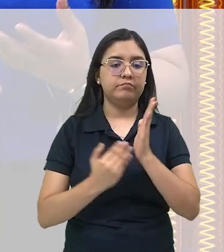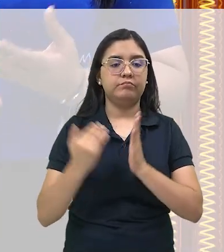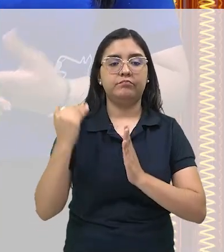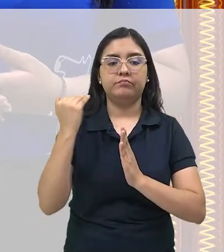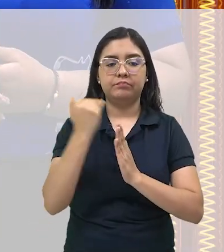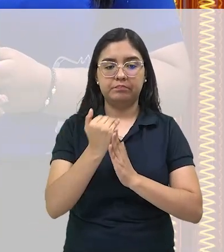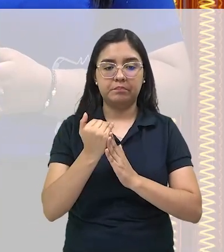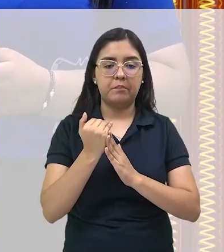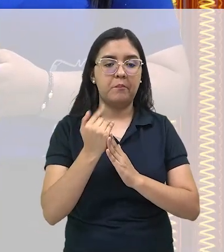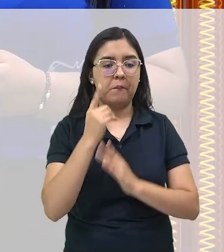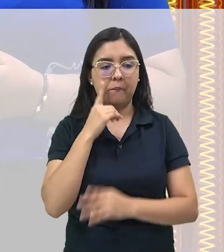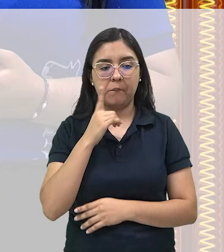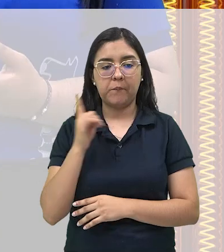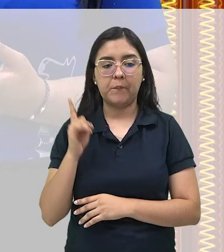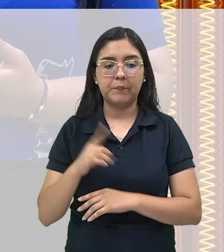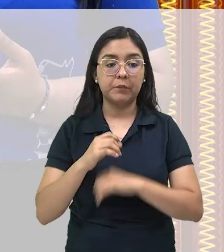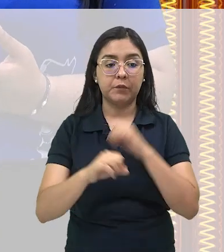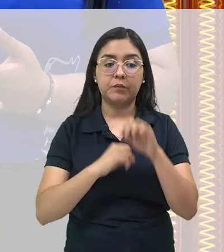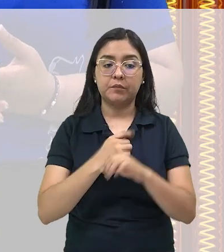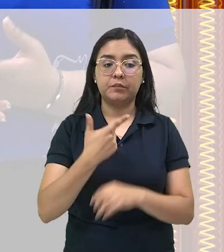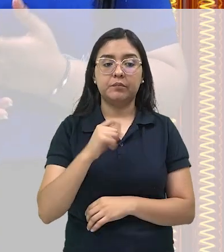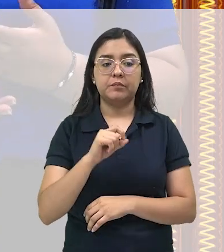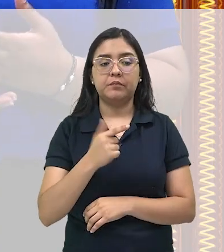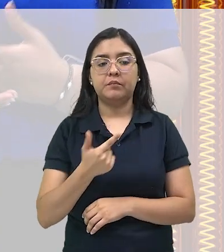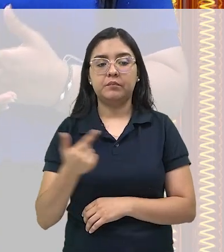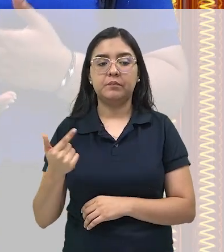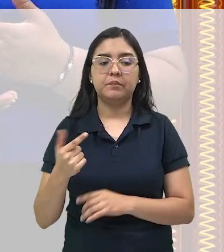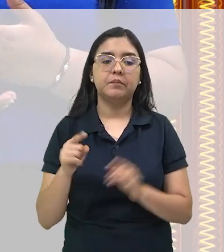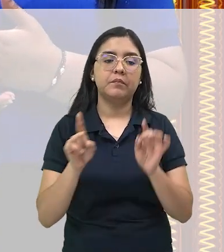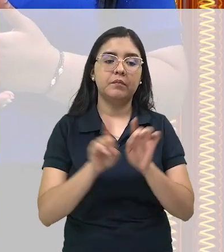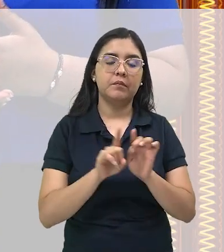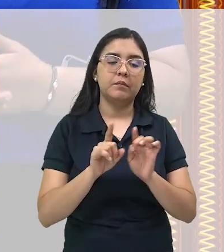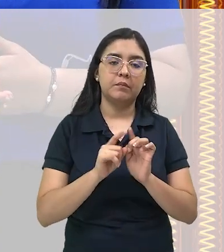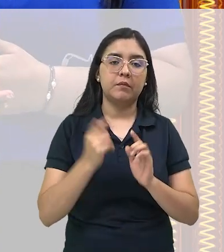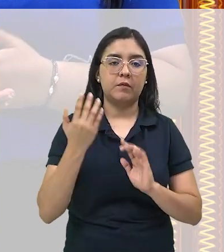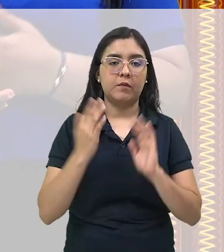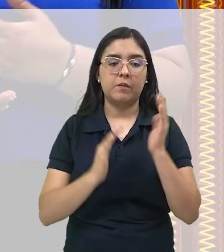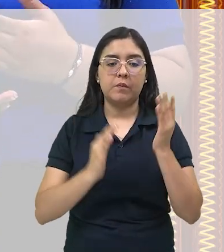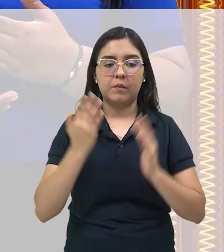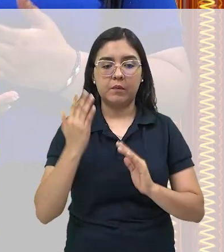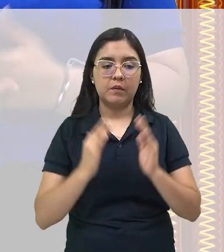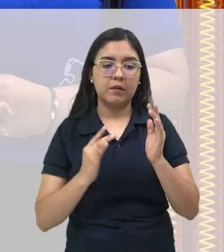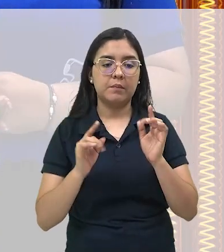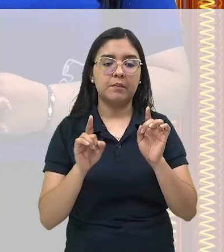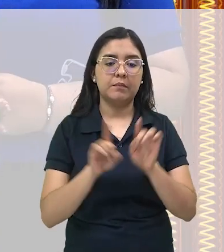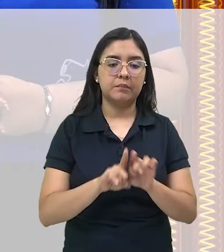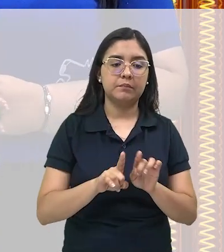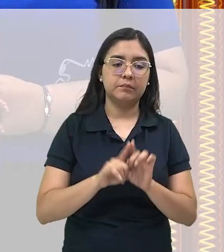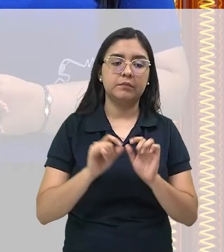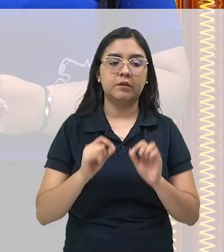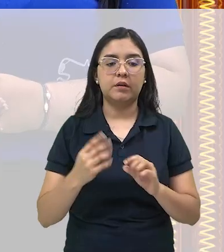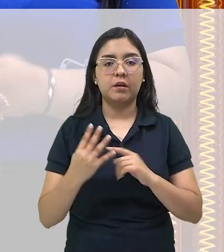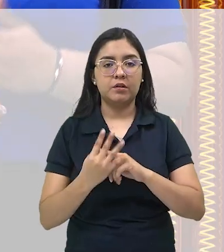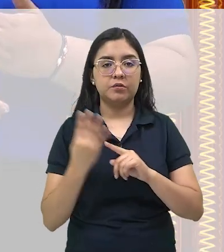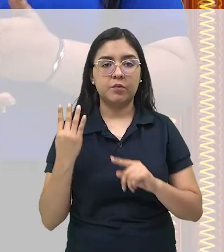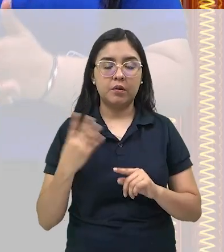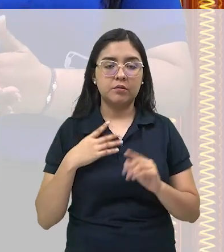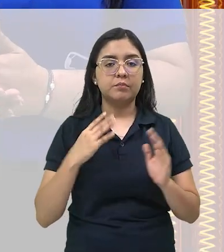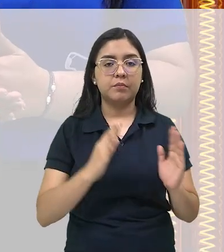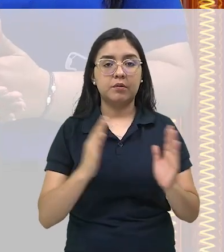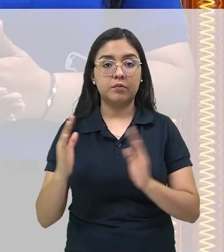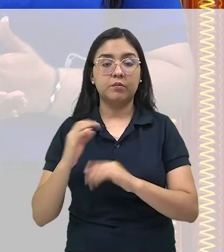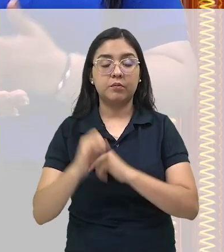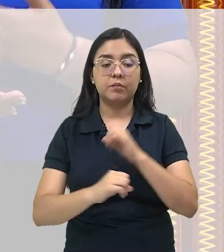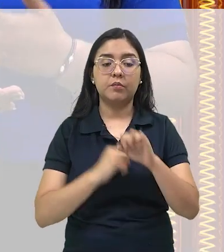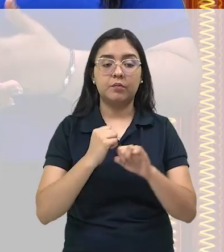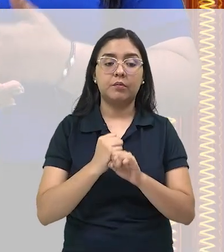de 2022. É um país que vai apresentar clima temperado, com as 4 estações bem definidas. No entanto, é